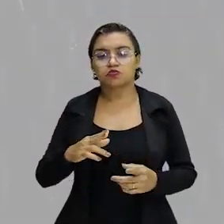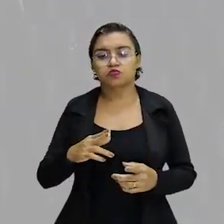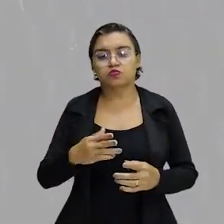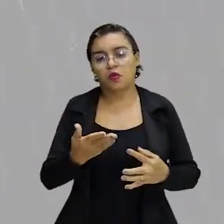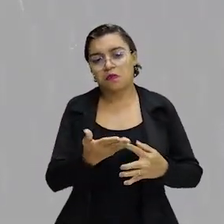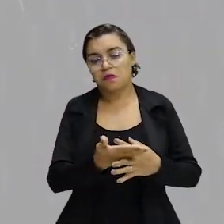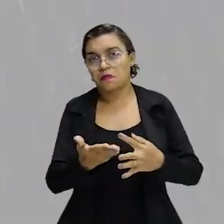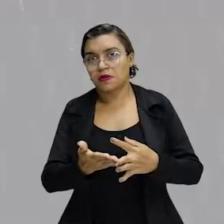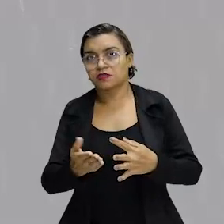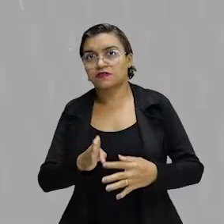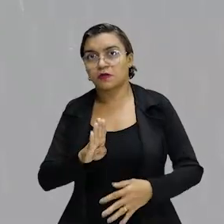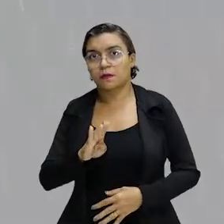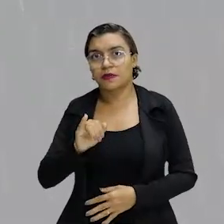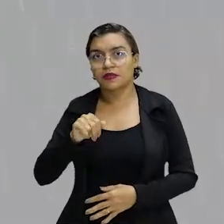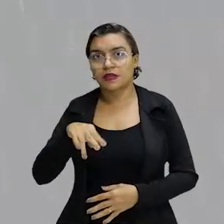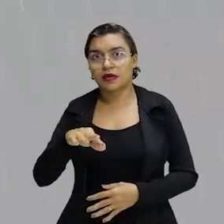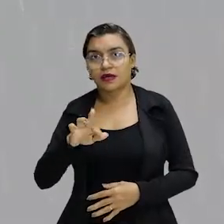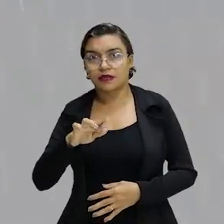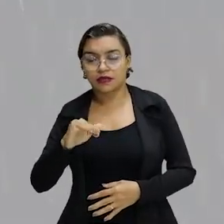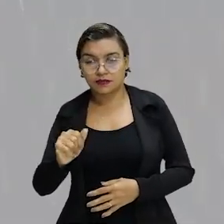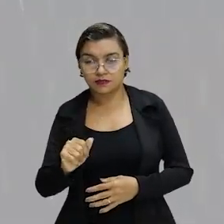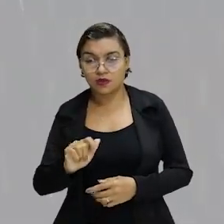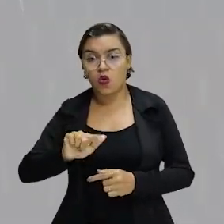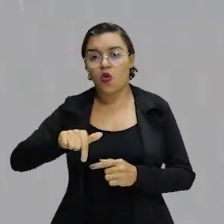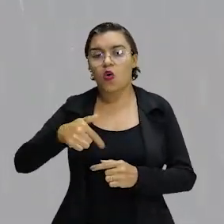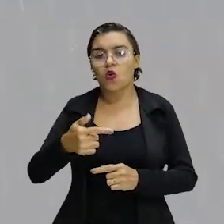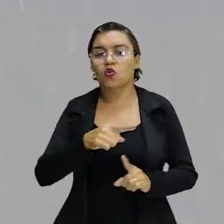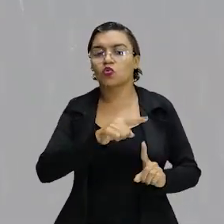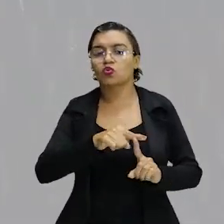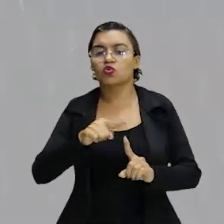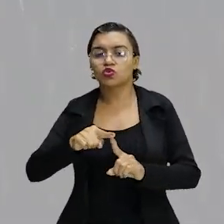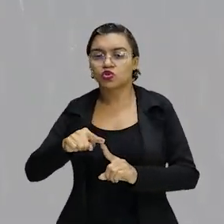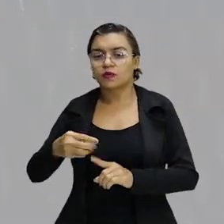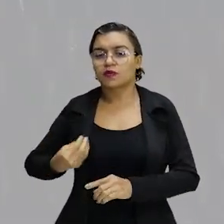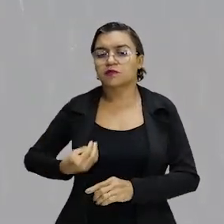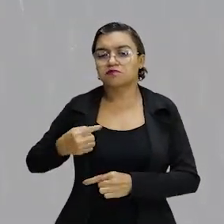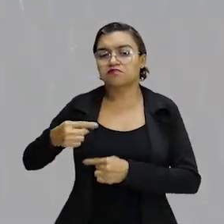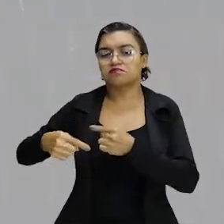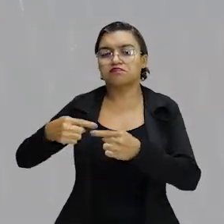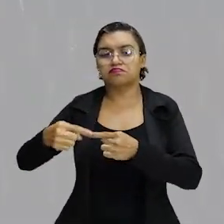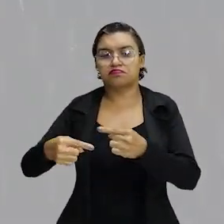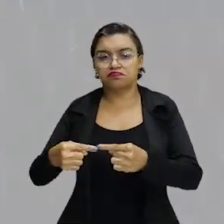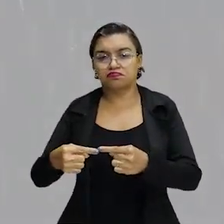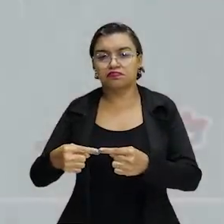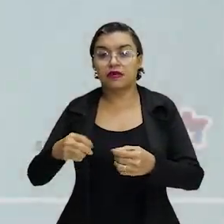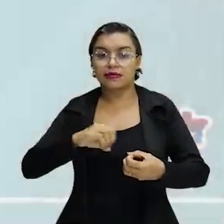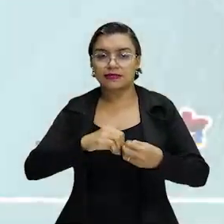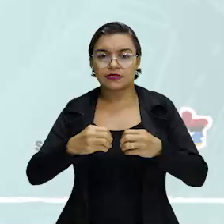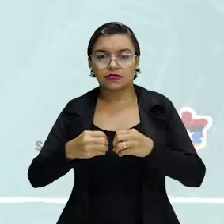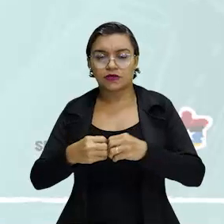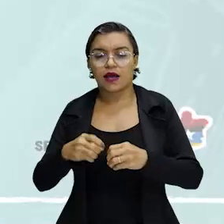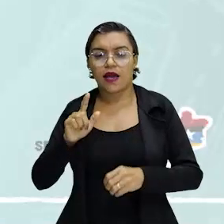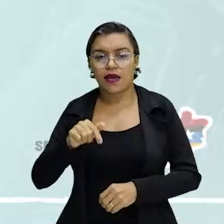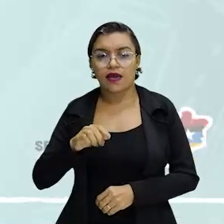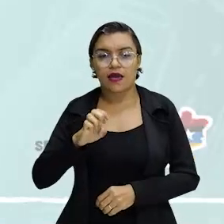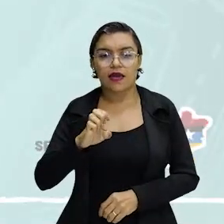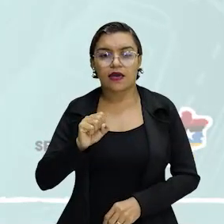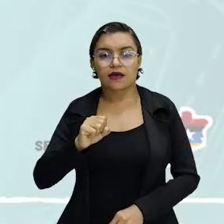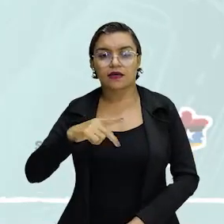Mas existe outro tipo de reprodução assexuada, que é a esporulação.